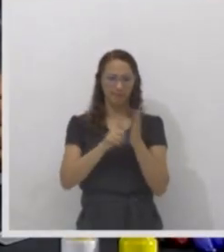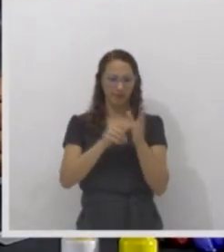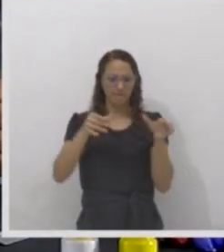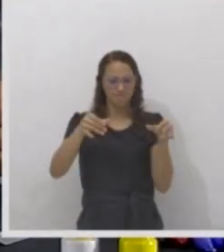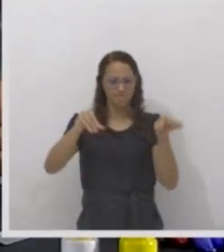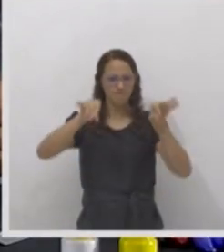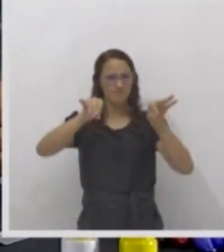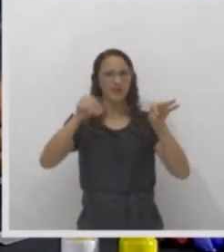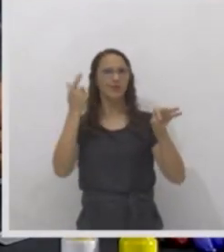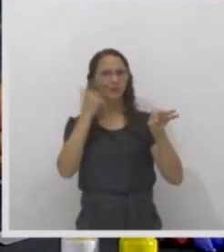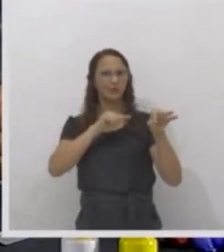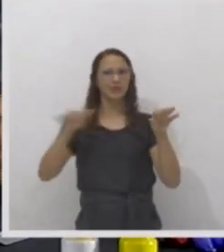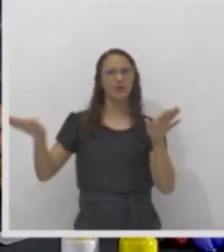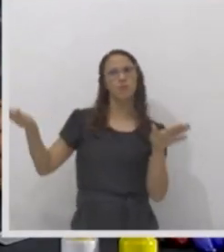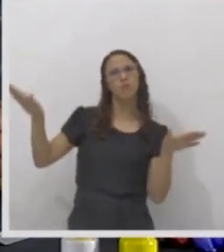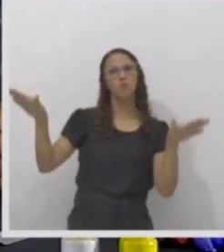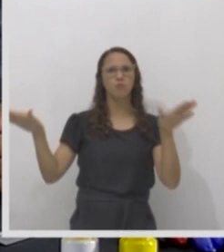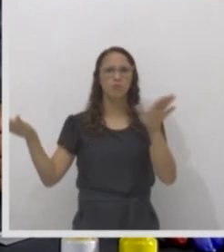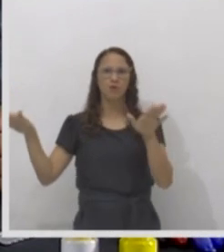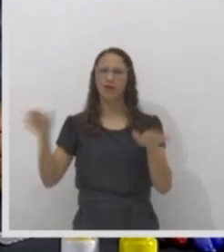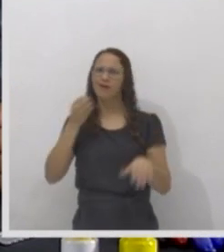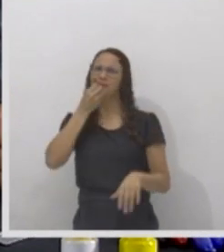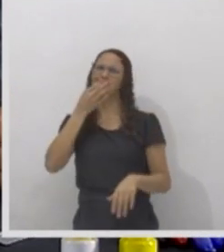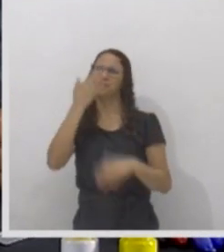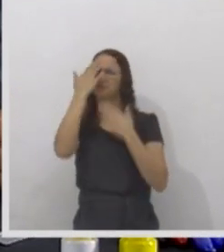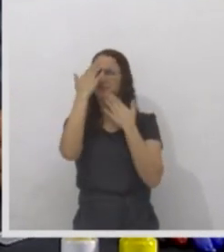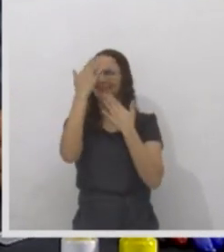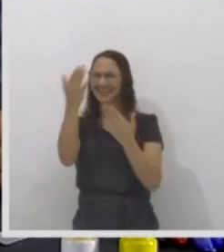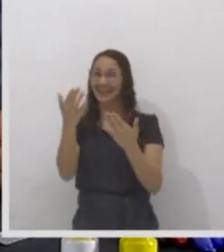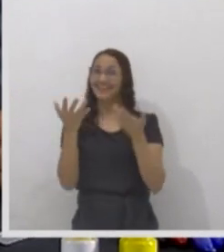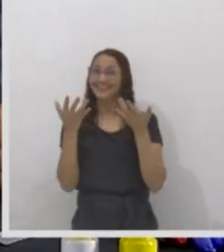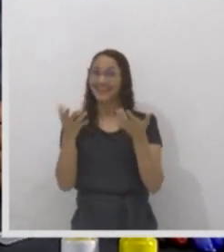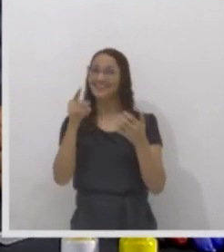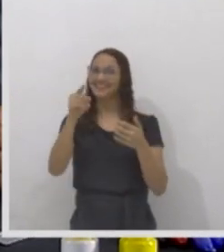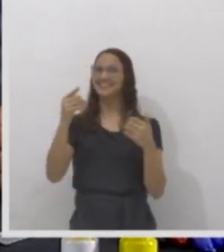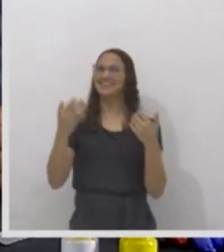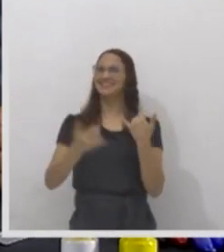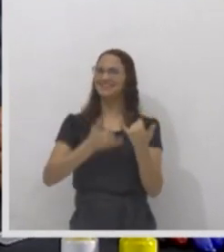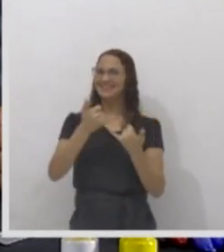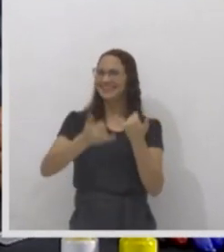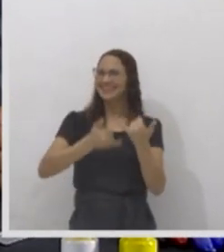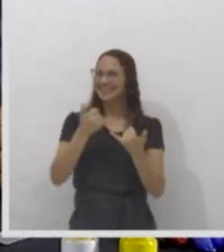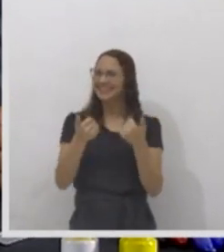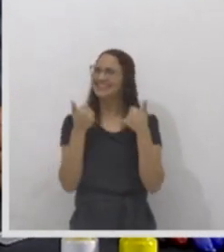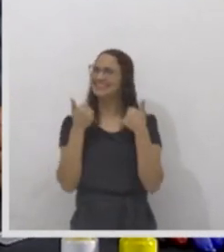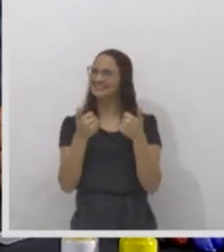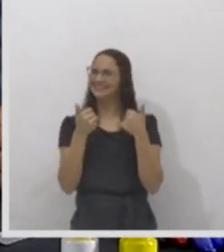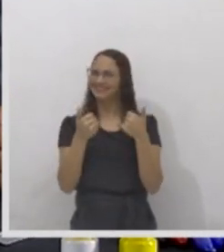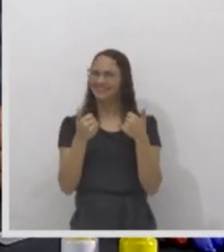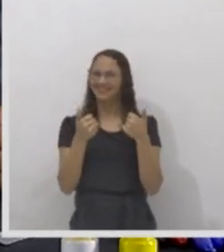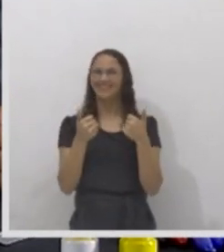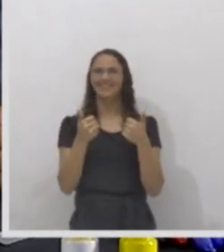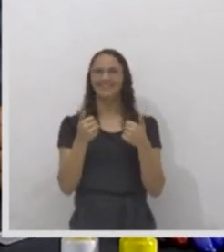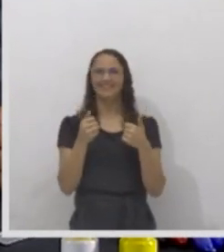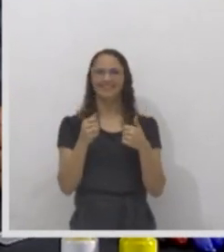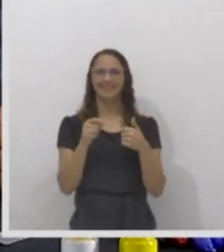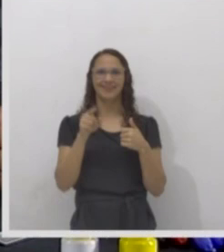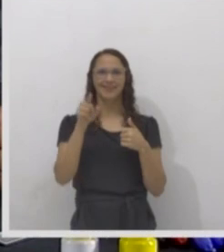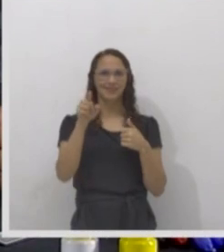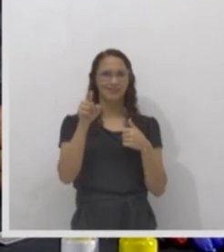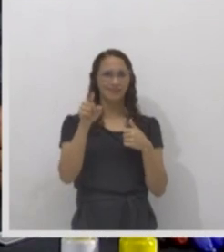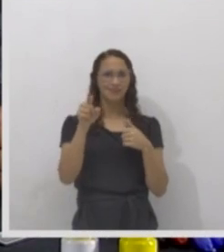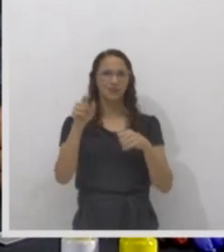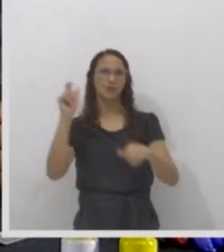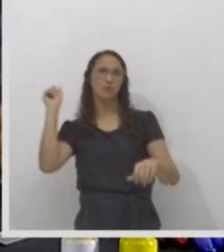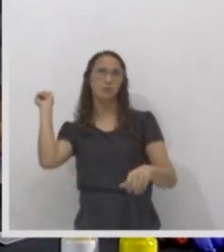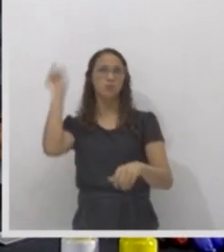obrigado. Eu espero que você se divirta, mas tem que ter atenção para uma coisa. Essa brincadeira, você pode estar jogando o seu